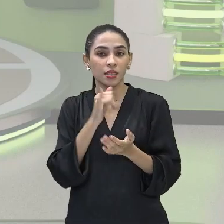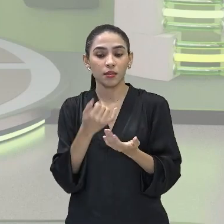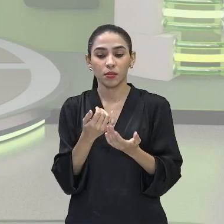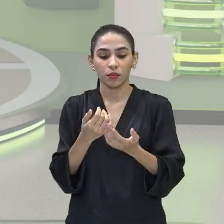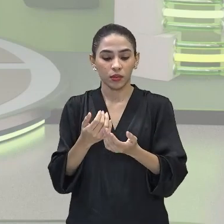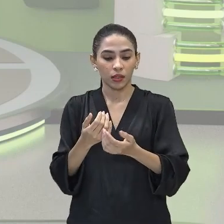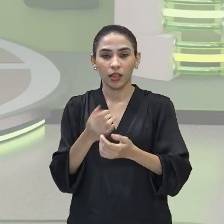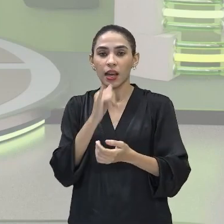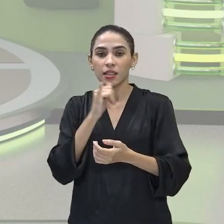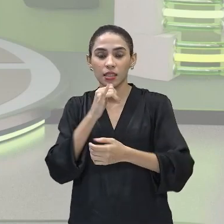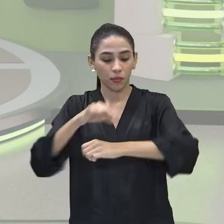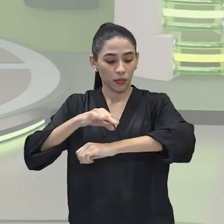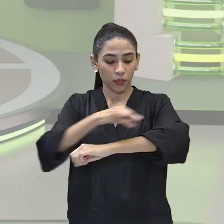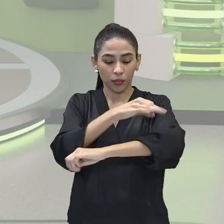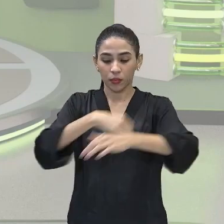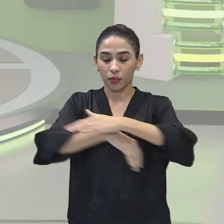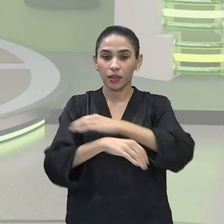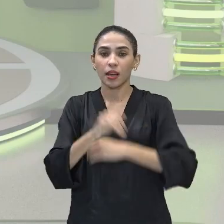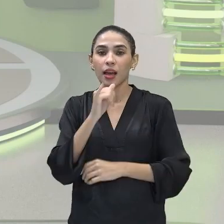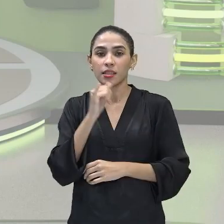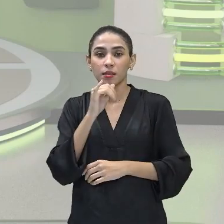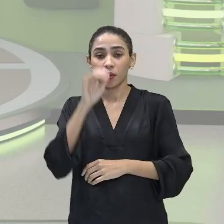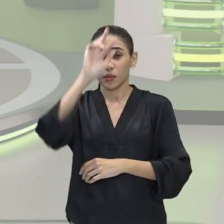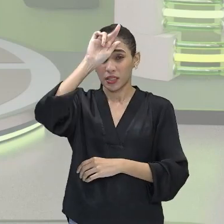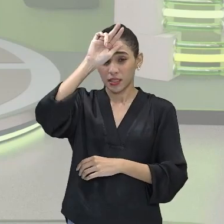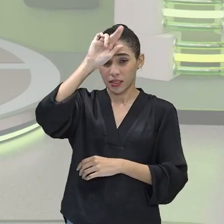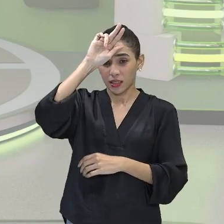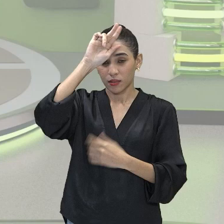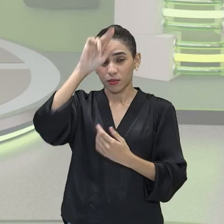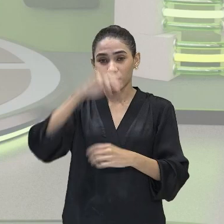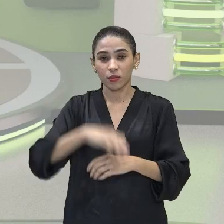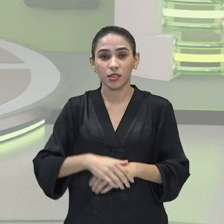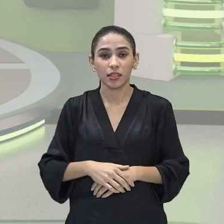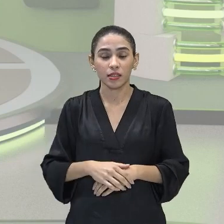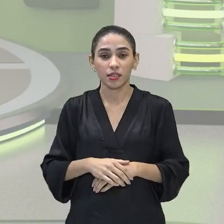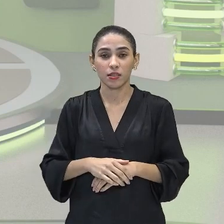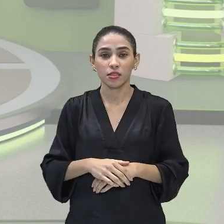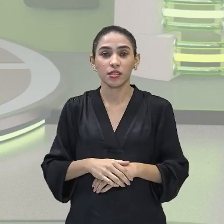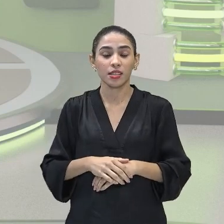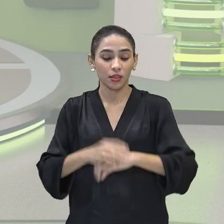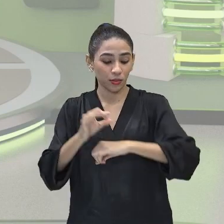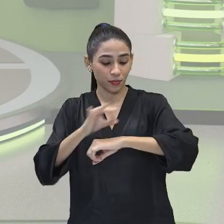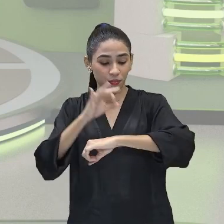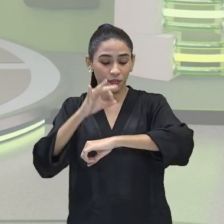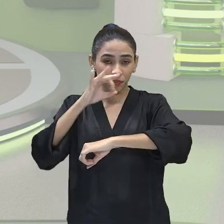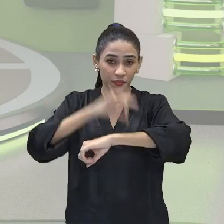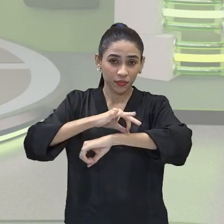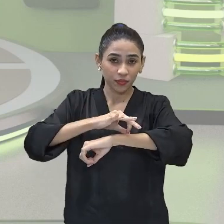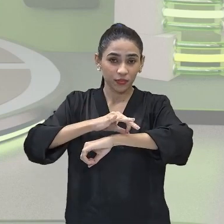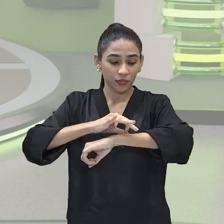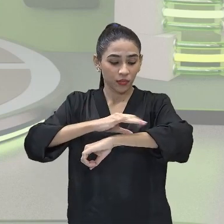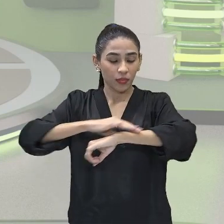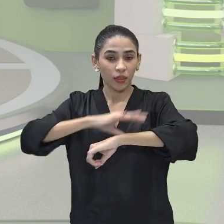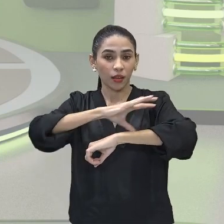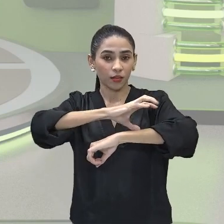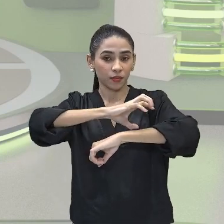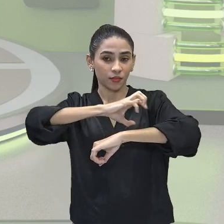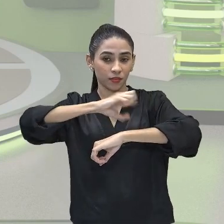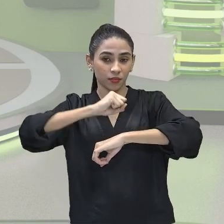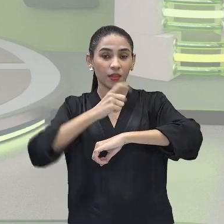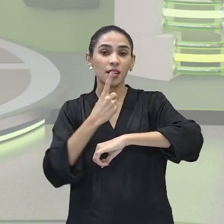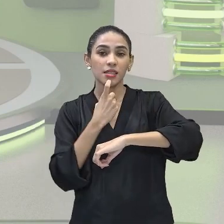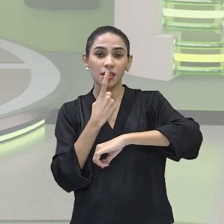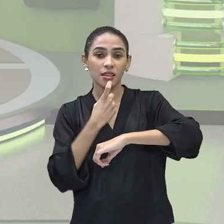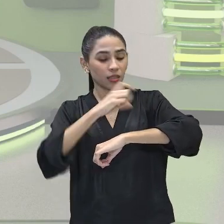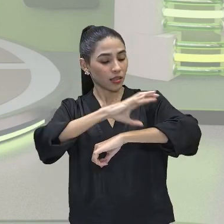corrente sanguínea? Aquele besouro, né, ele vai ali ficar na pele da pessoa, né, vai querer sugar o sangue dela,